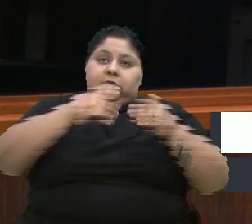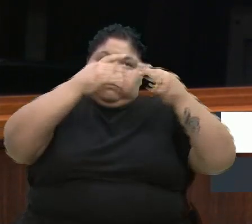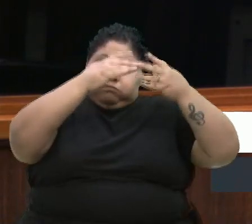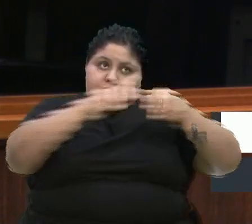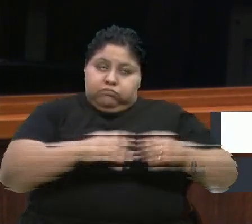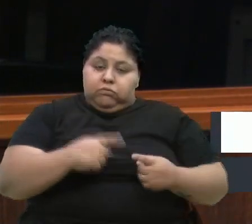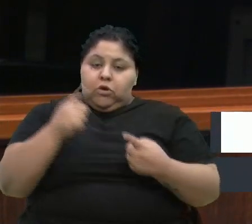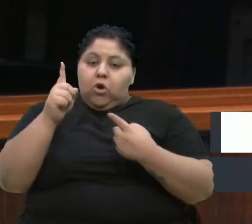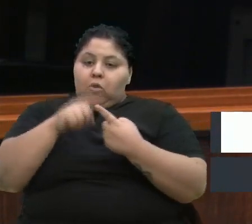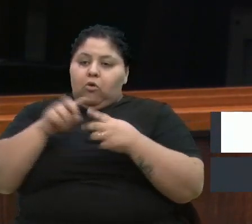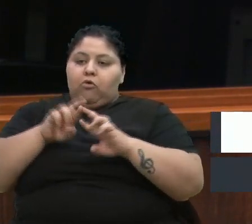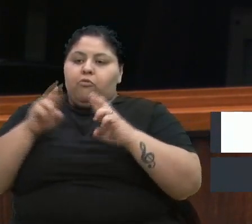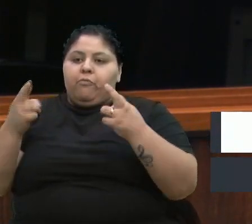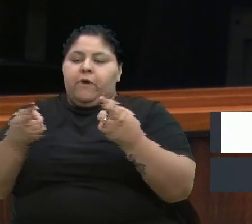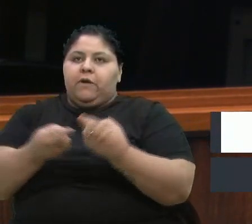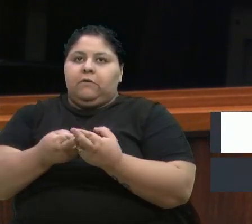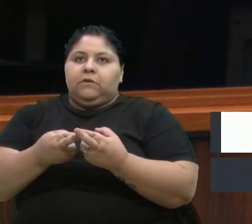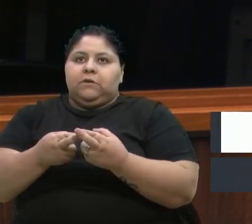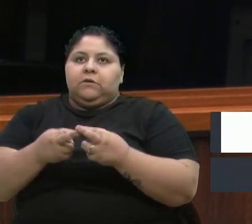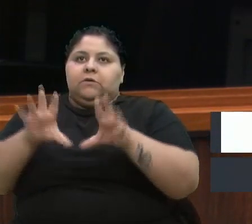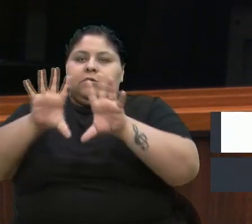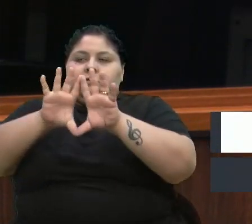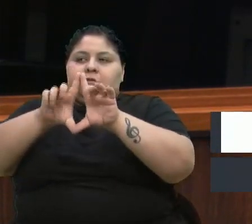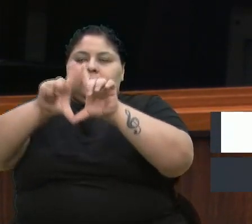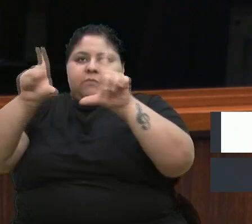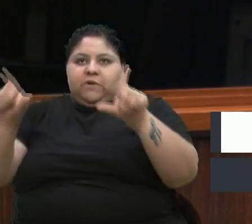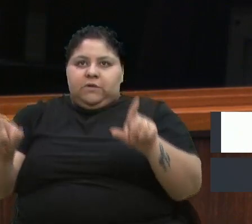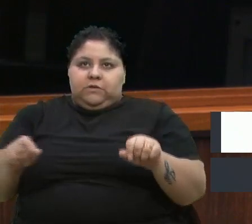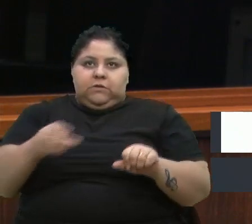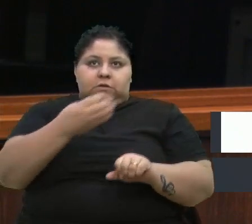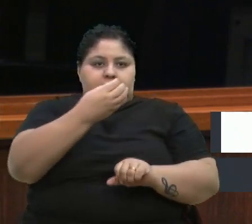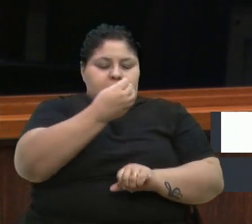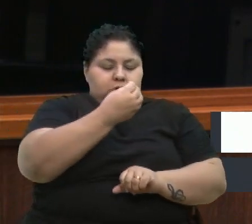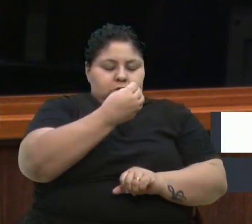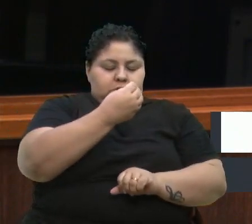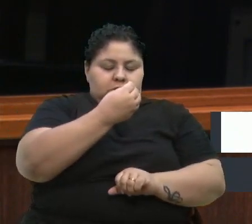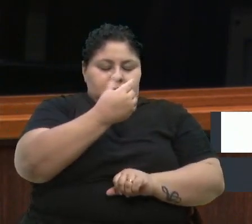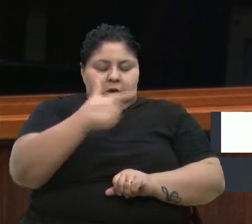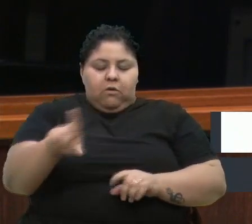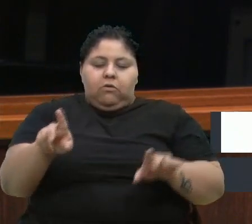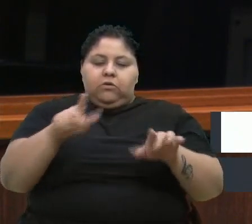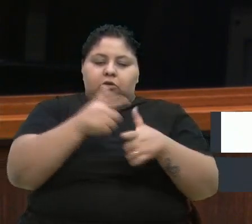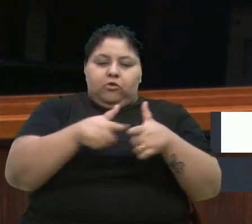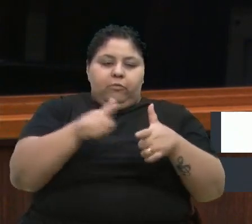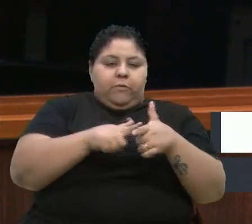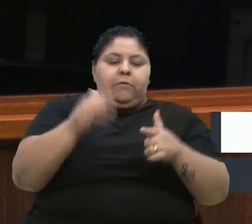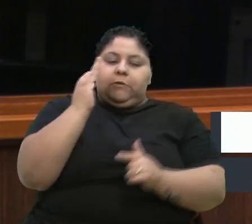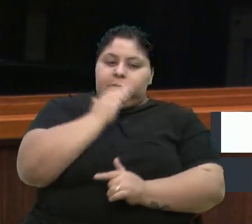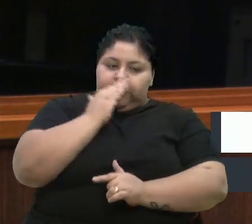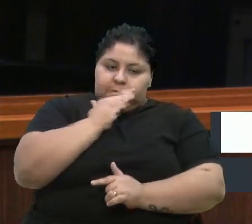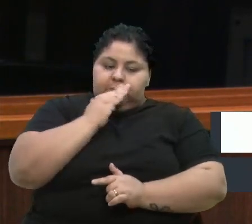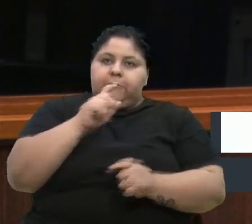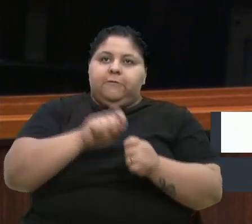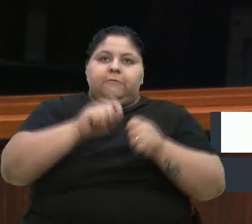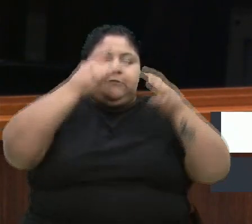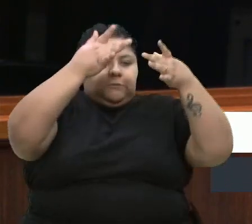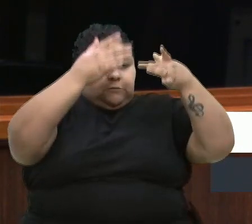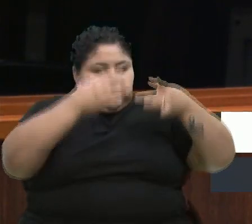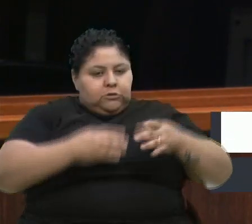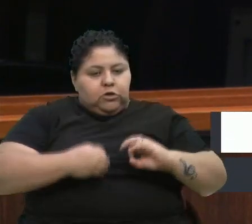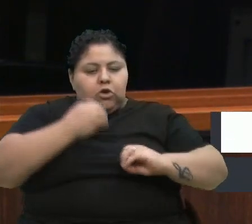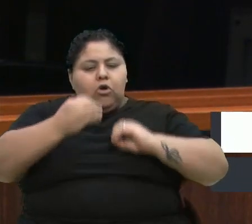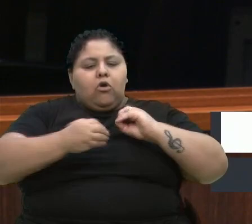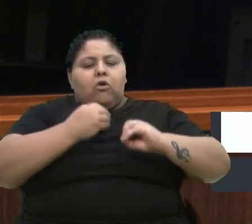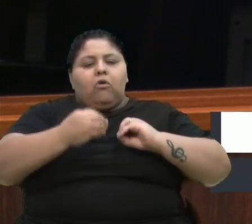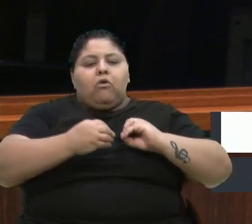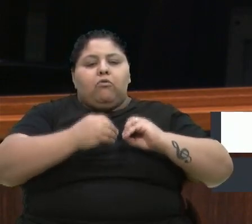Brasília e a outra por uma questão emergencial, que eu fiz a justificativa, tudo conforme manda o